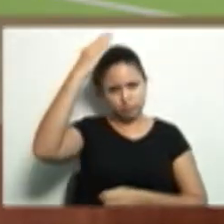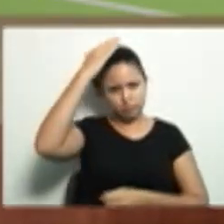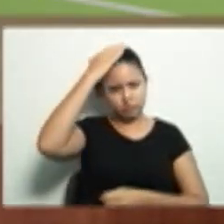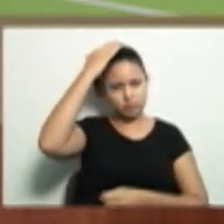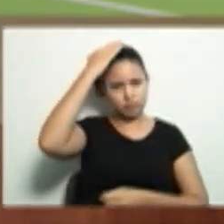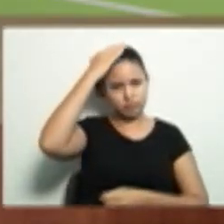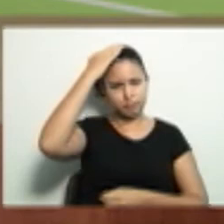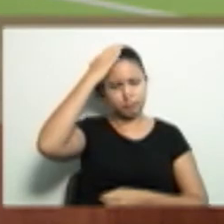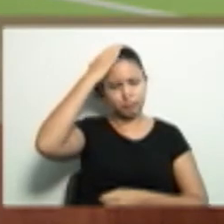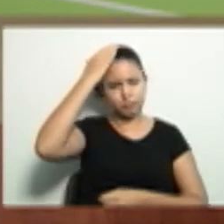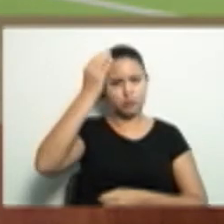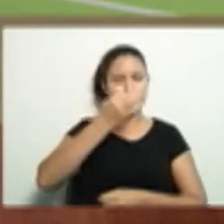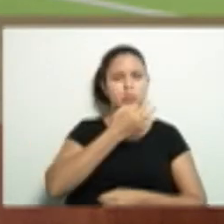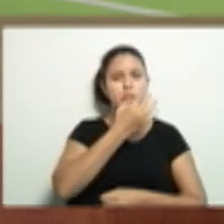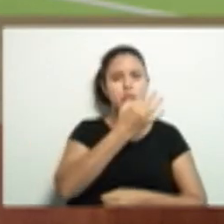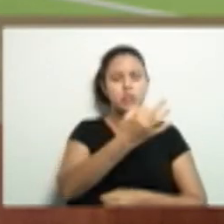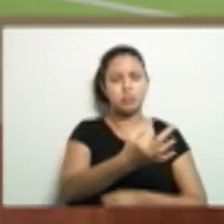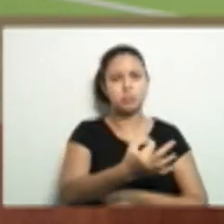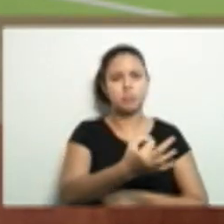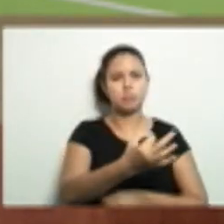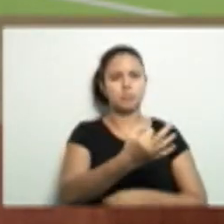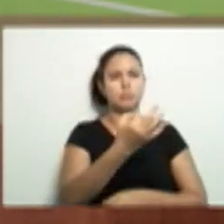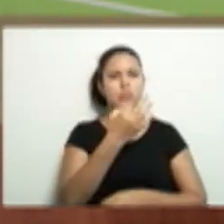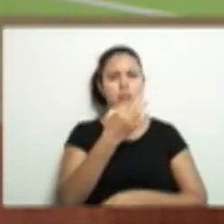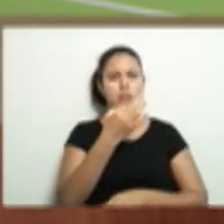humanidade. E